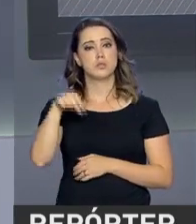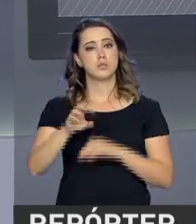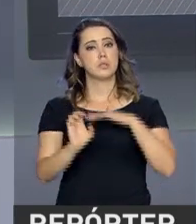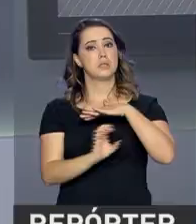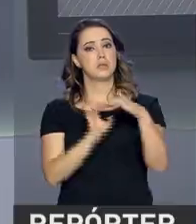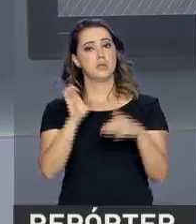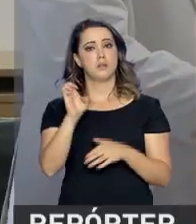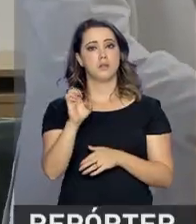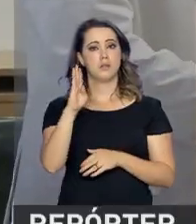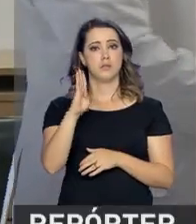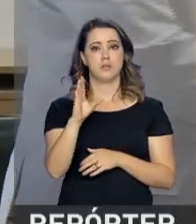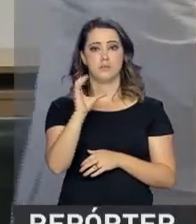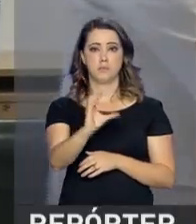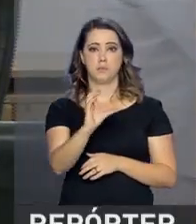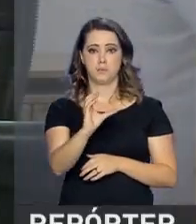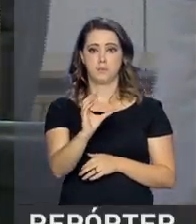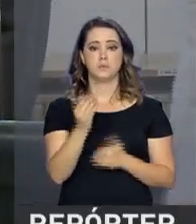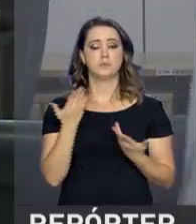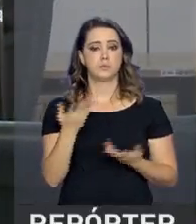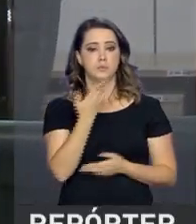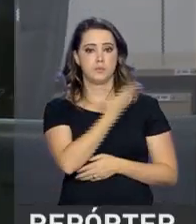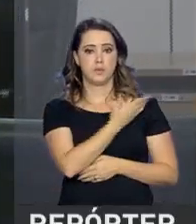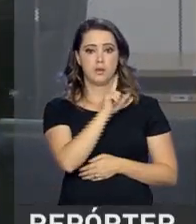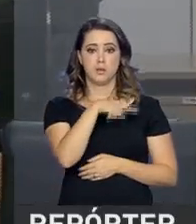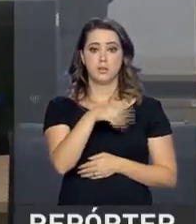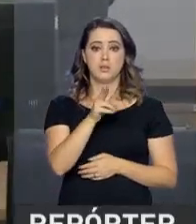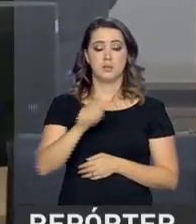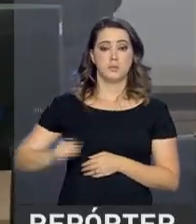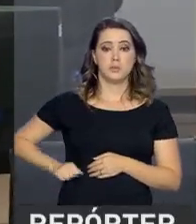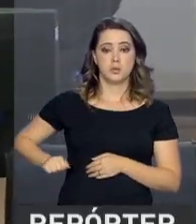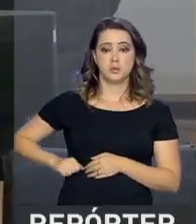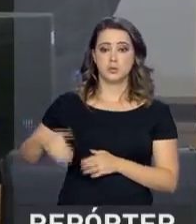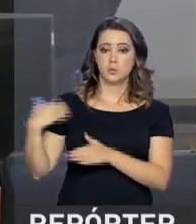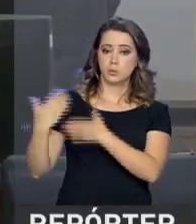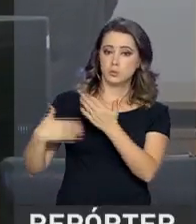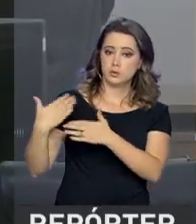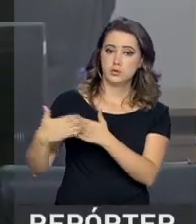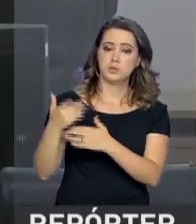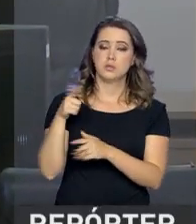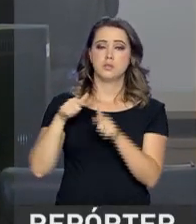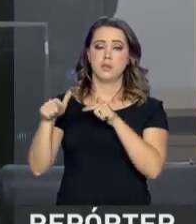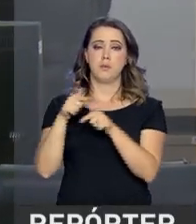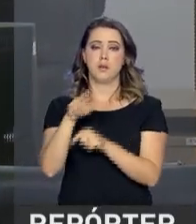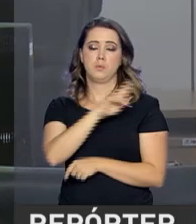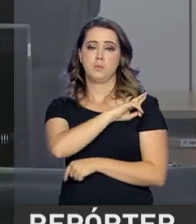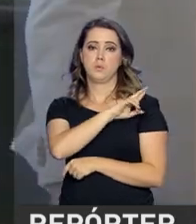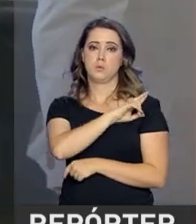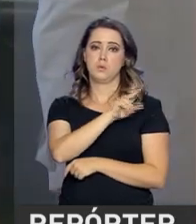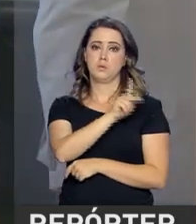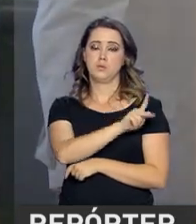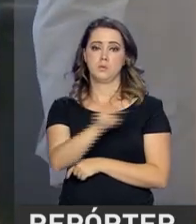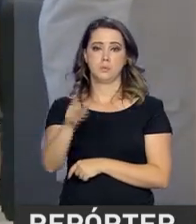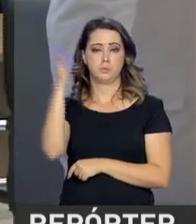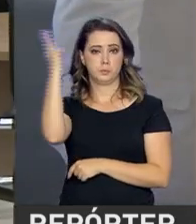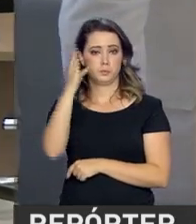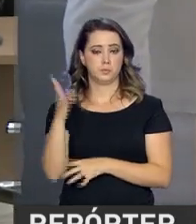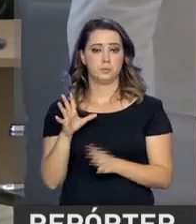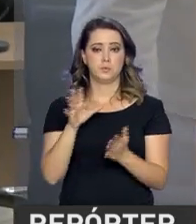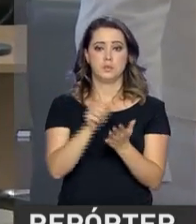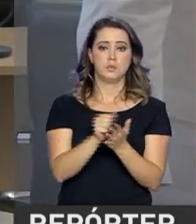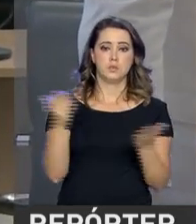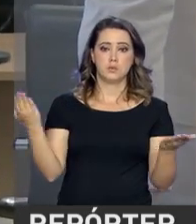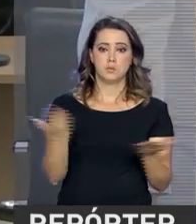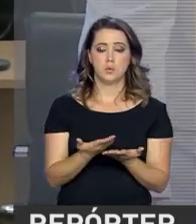brasil de comunicação a e b c parábola é diplomata vinha atuando como porta voz da presidência da república e assumiu o